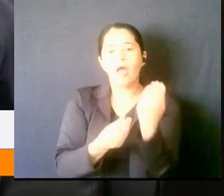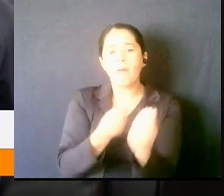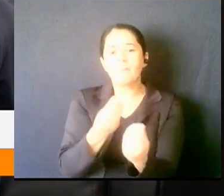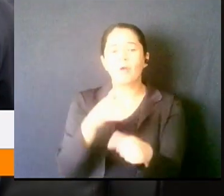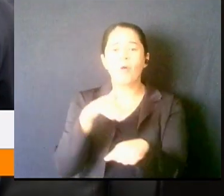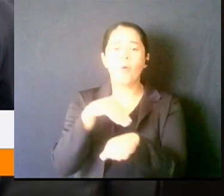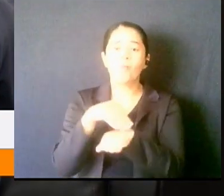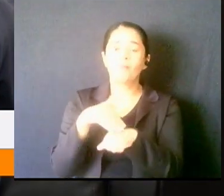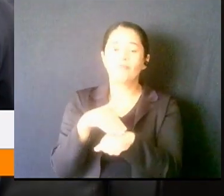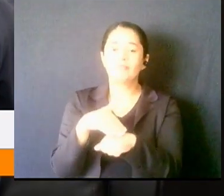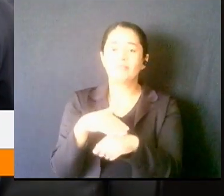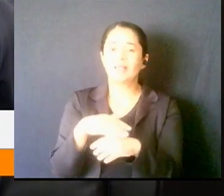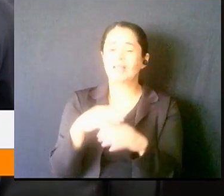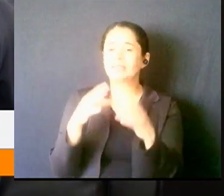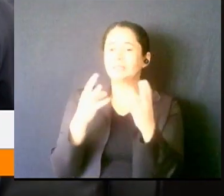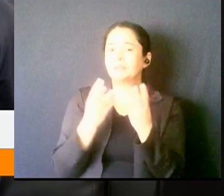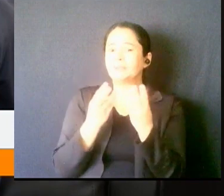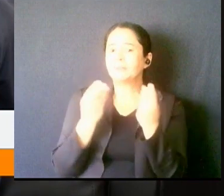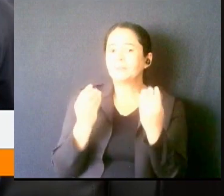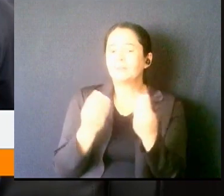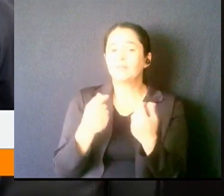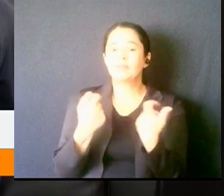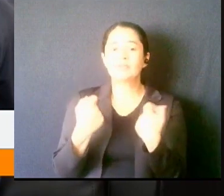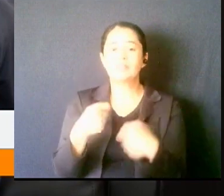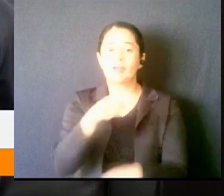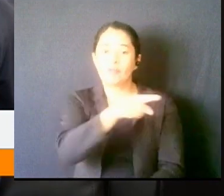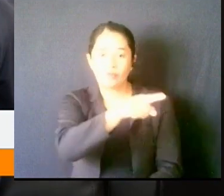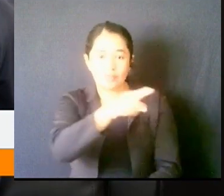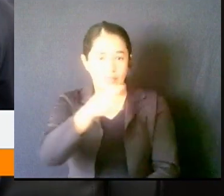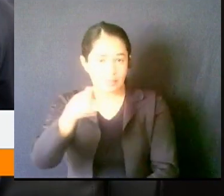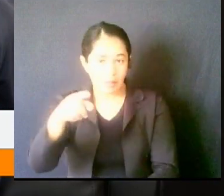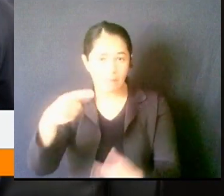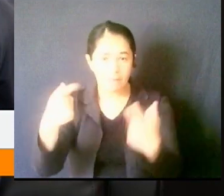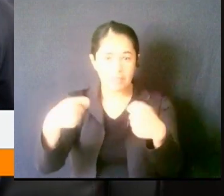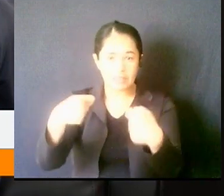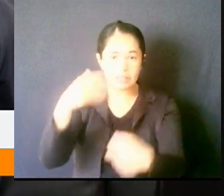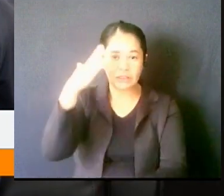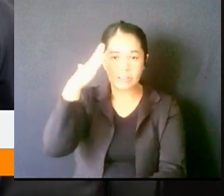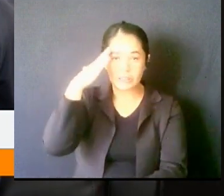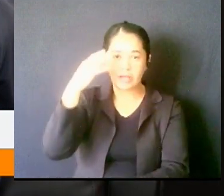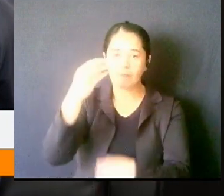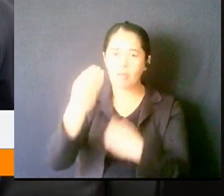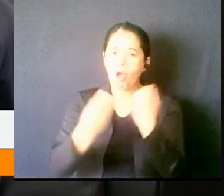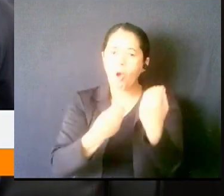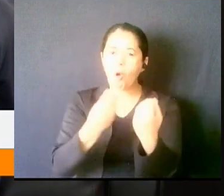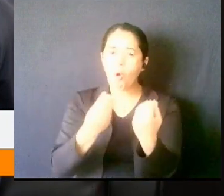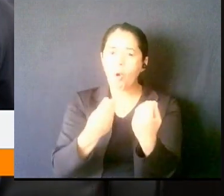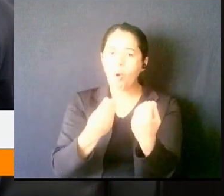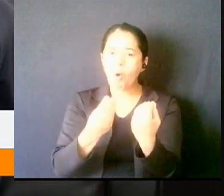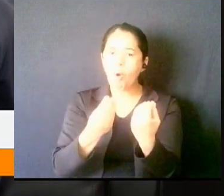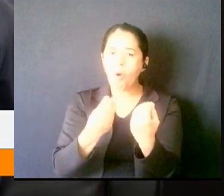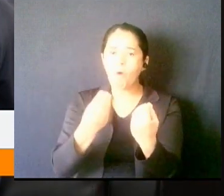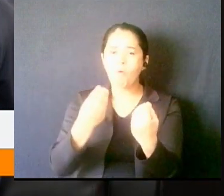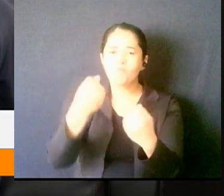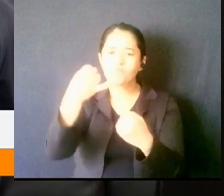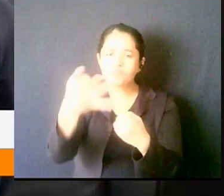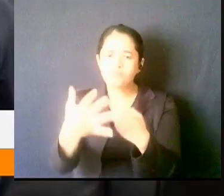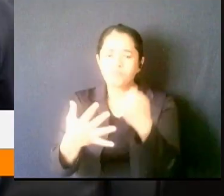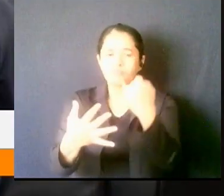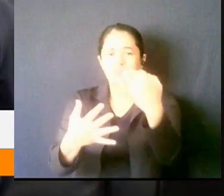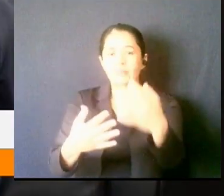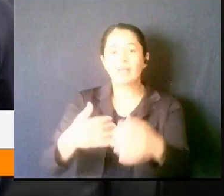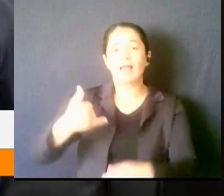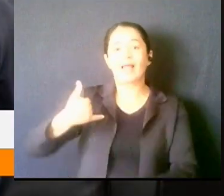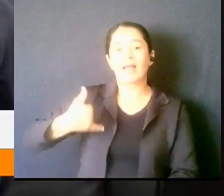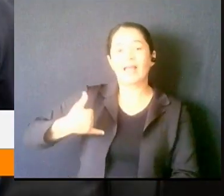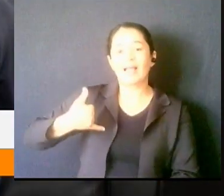saber falar, você tem que adequar o que você vai falar com a idade, mais do que com a idade, com o